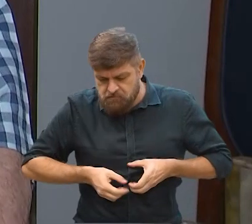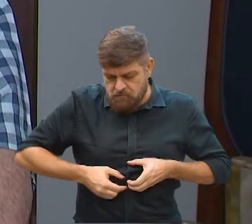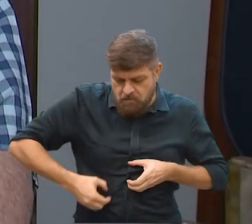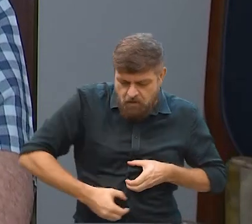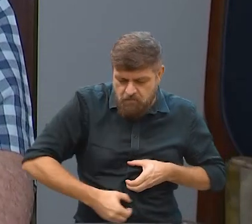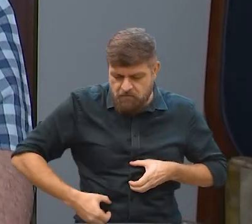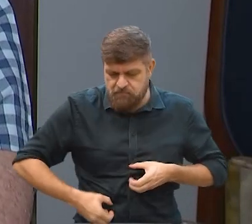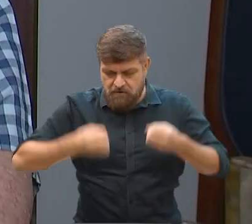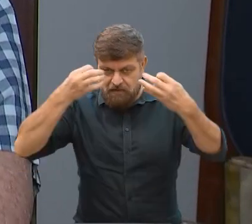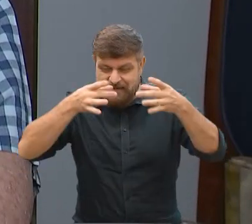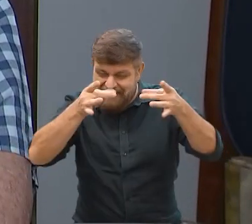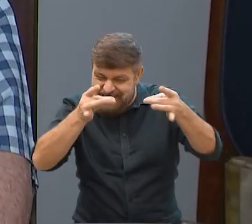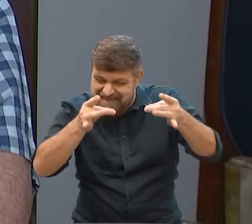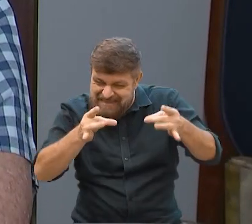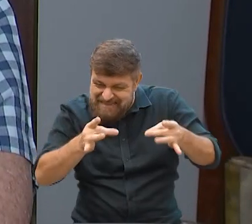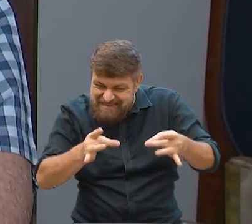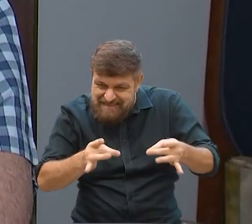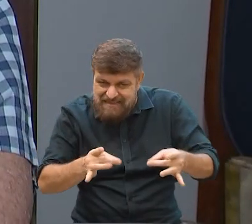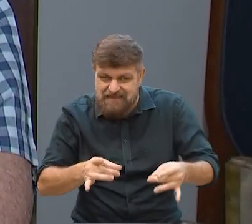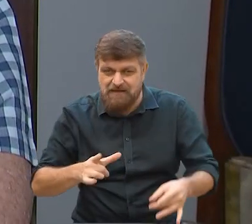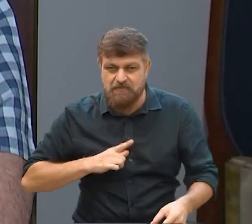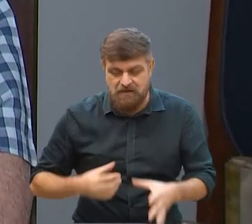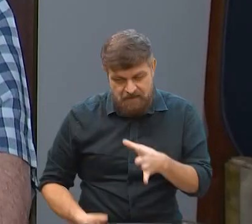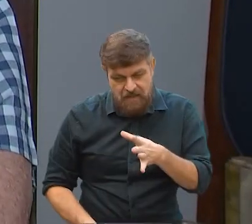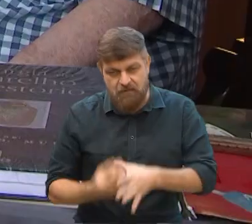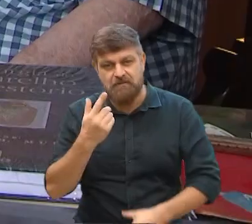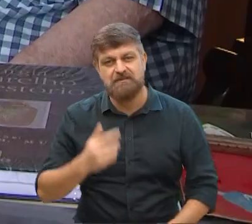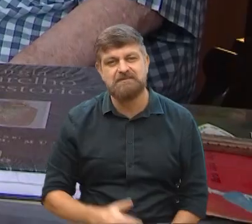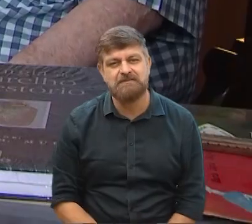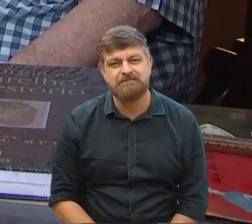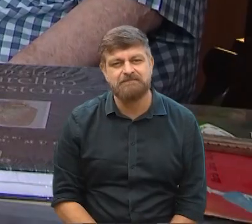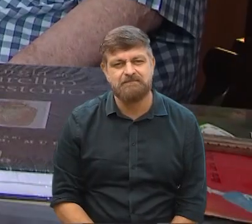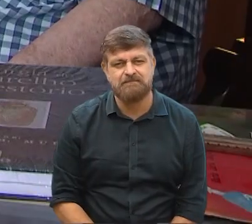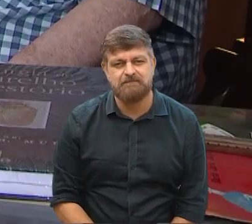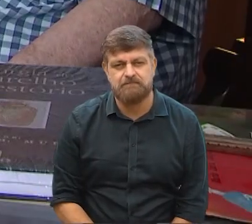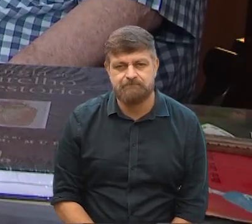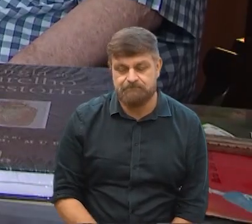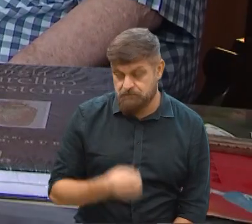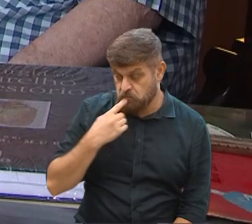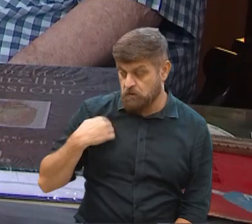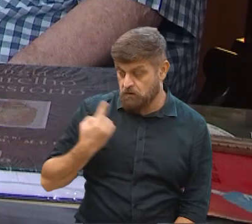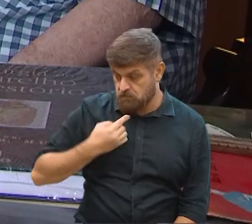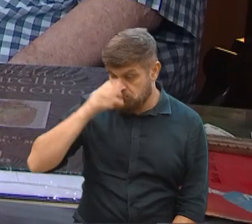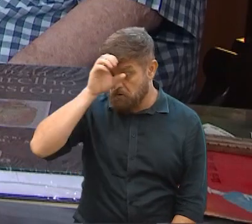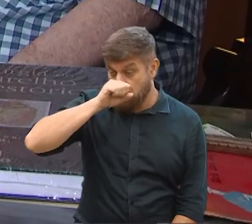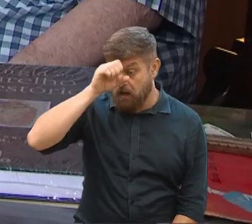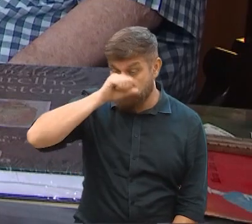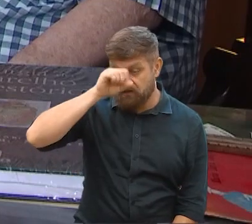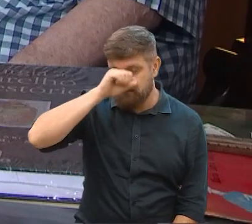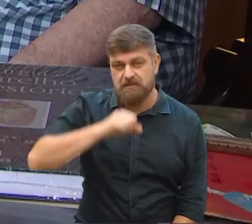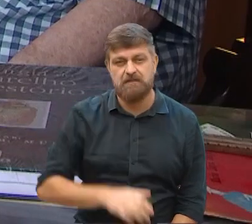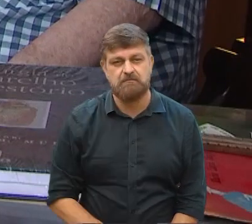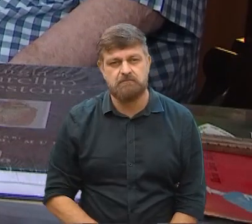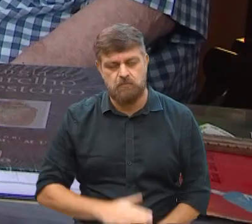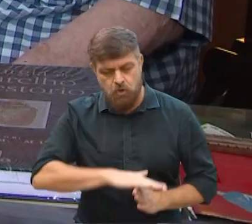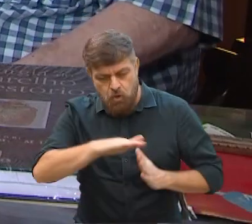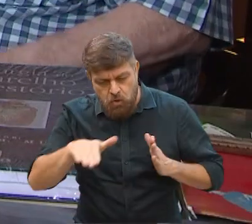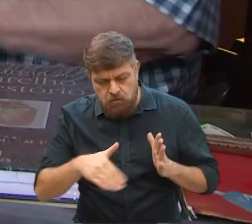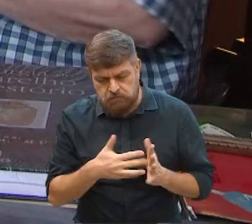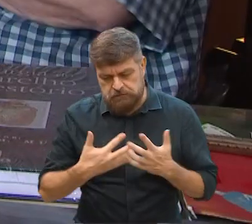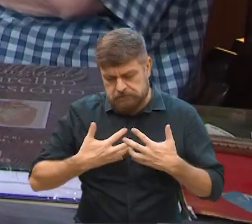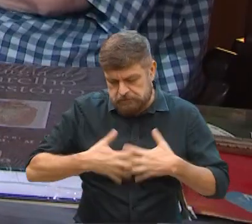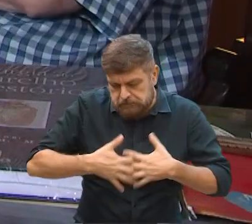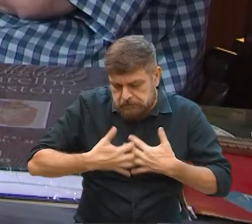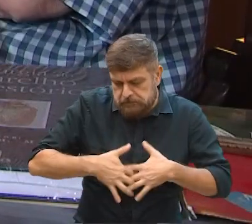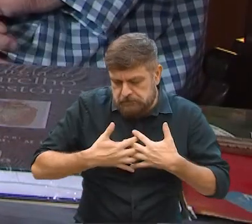os hormônios, né, para que seja feita a digestão. Bom, nós aprendemos todo o processo